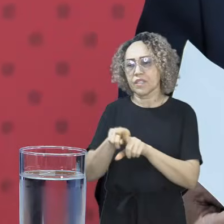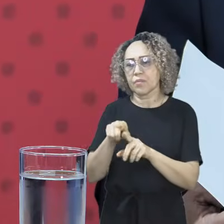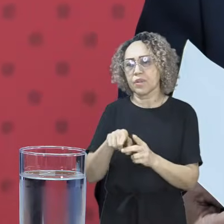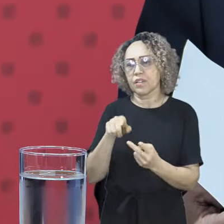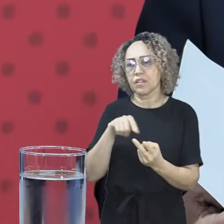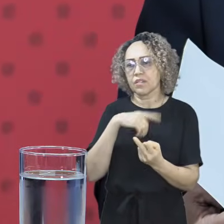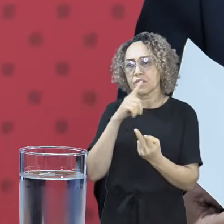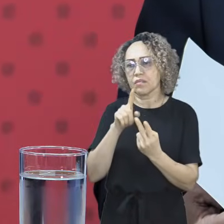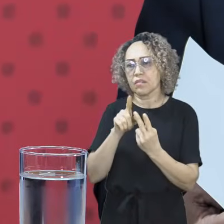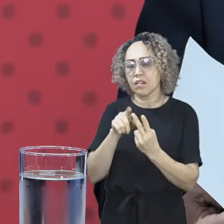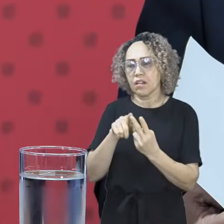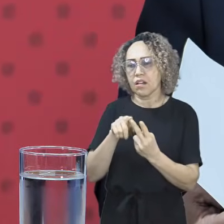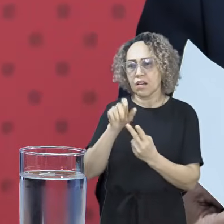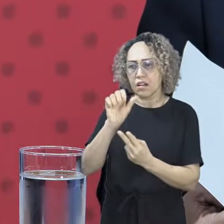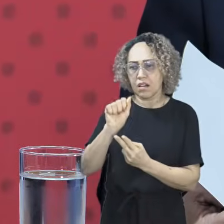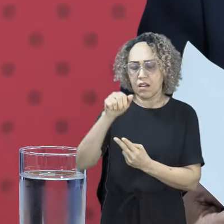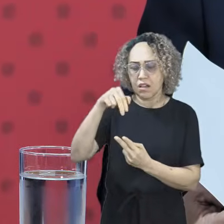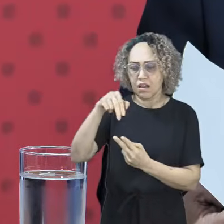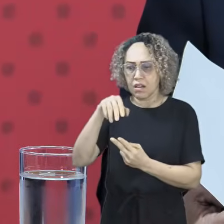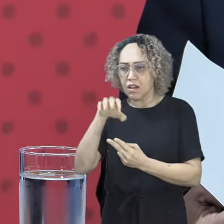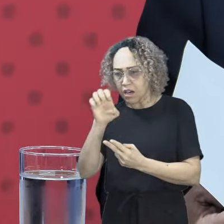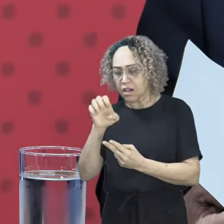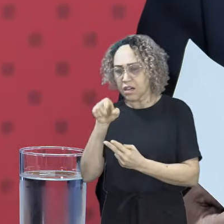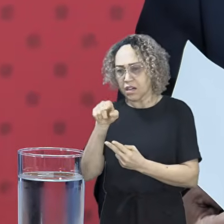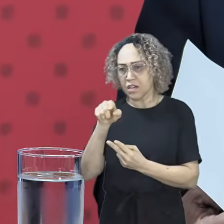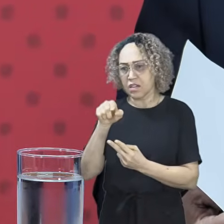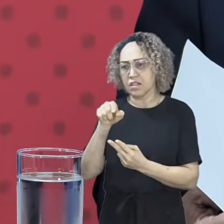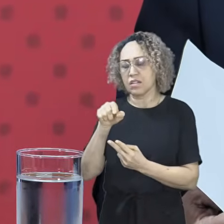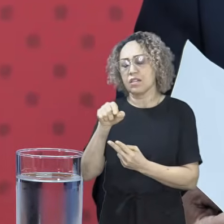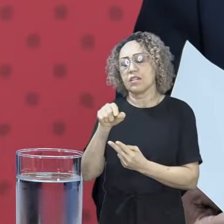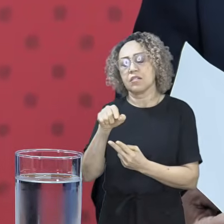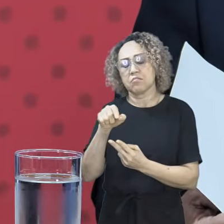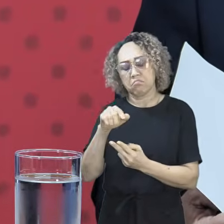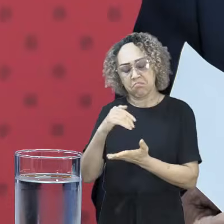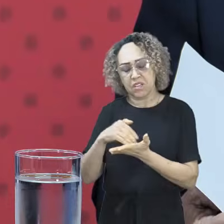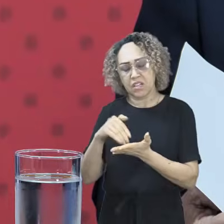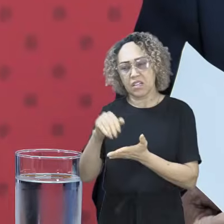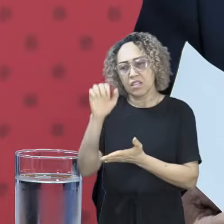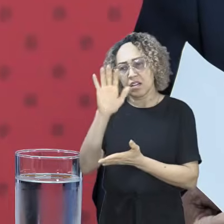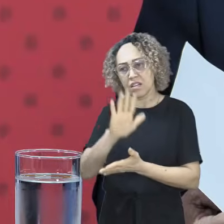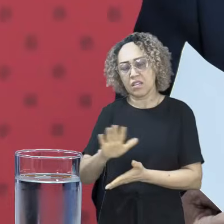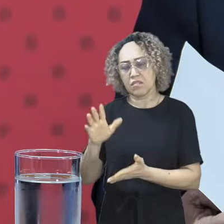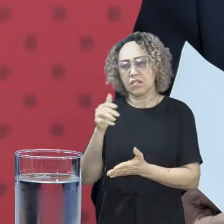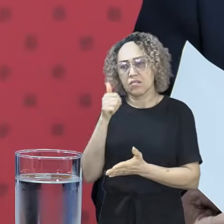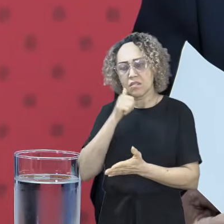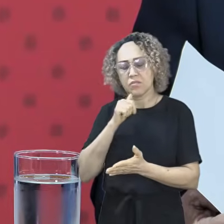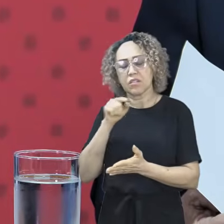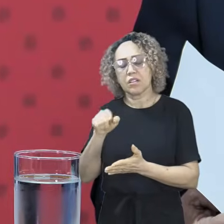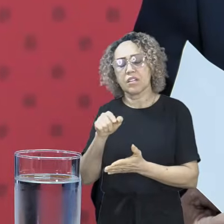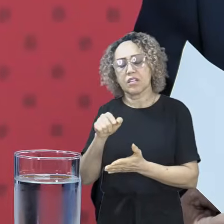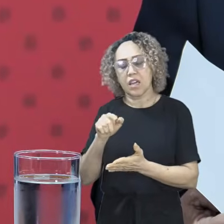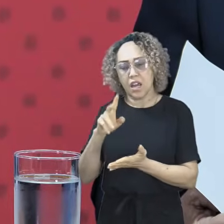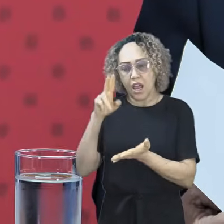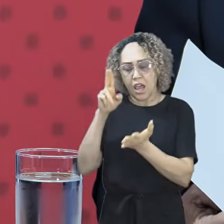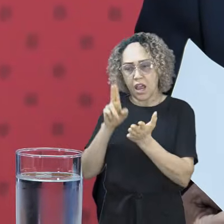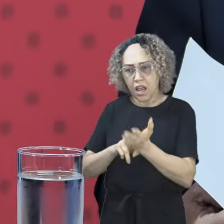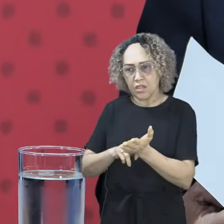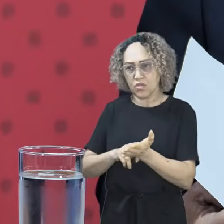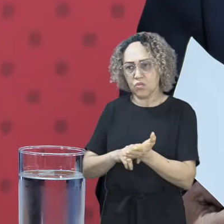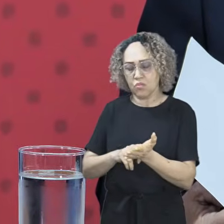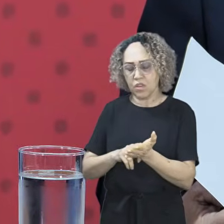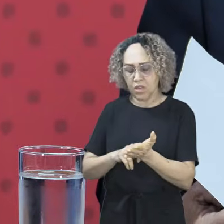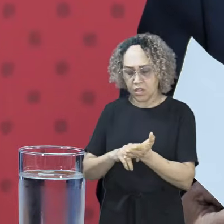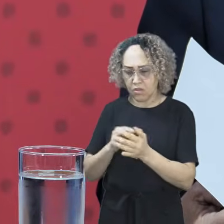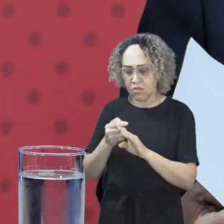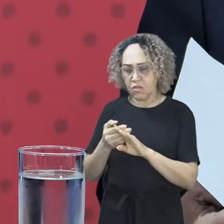a Secretaria de Organização nessa reta final e foi fundamental também para a organização desse